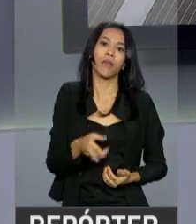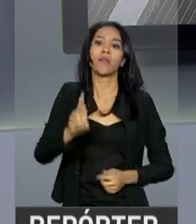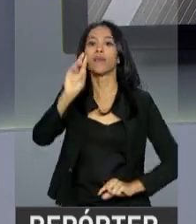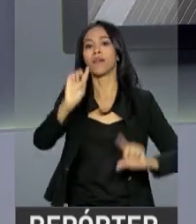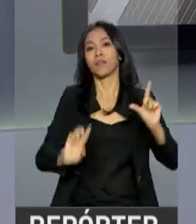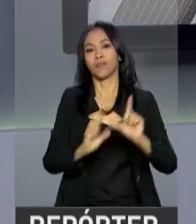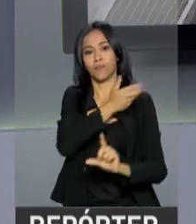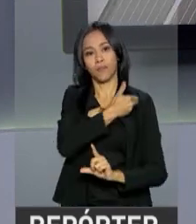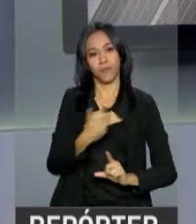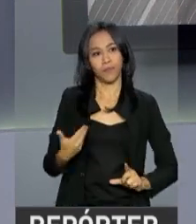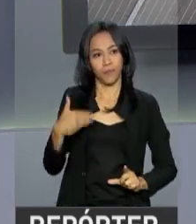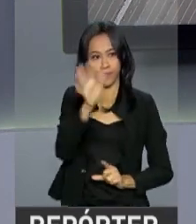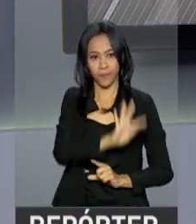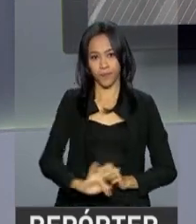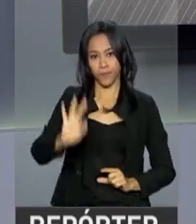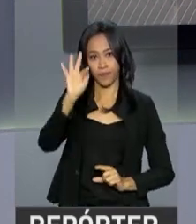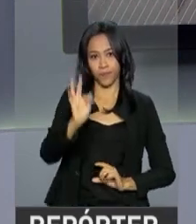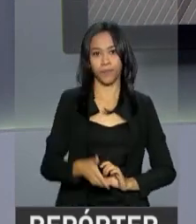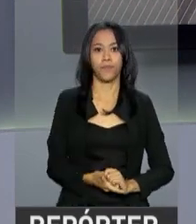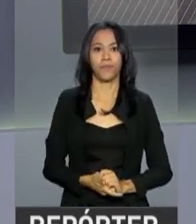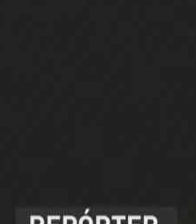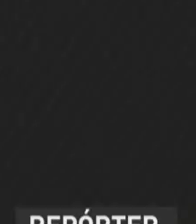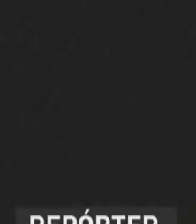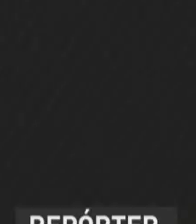nbr a tv do governo federal